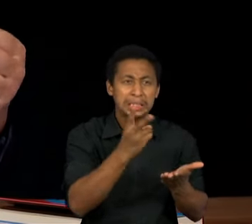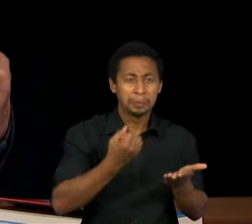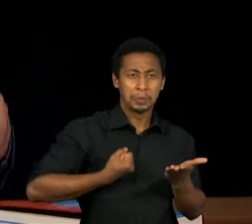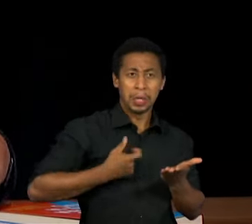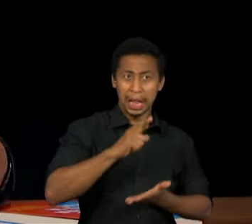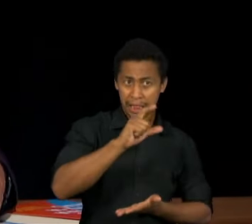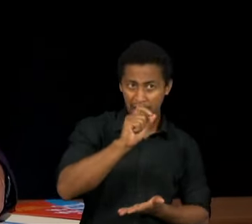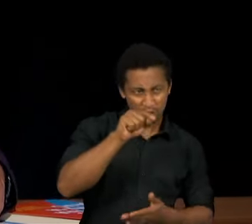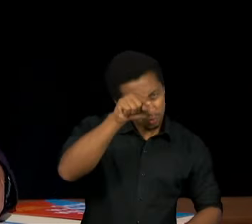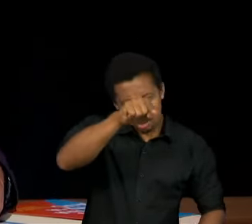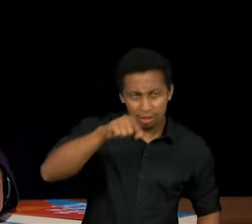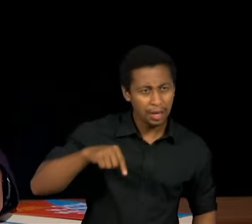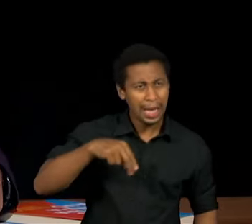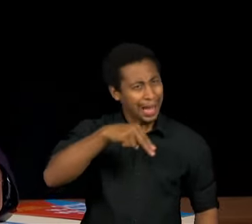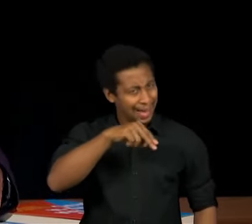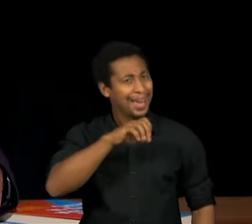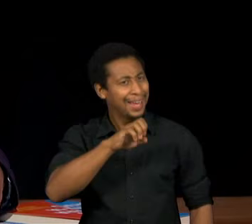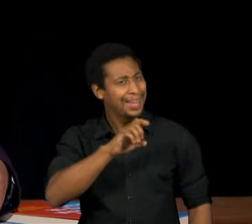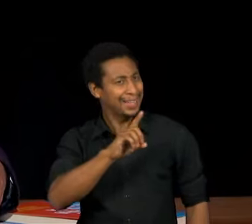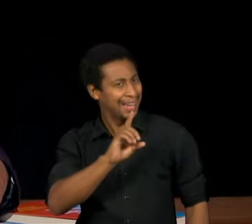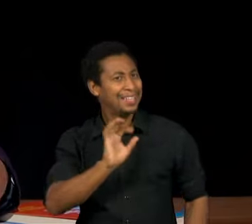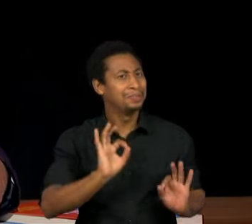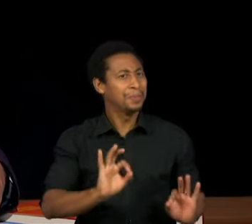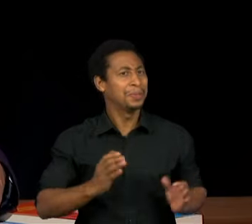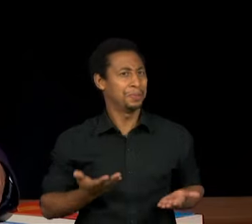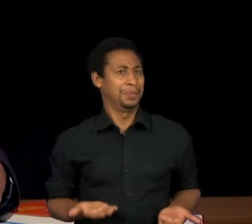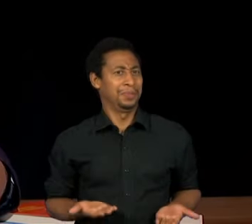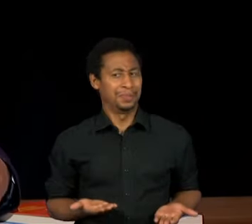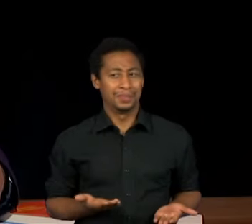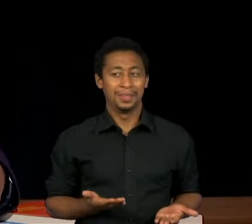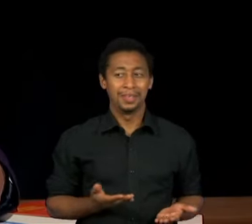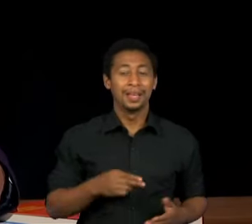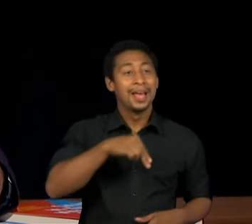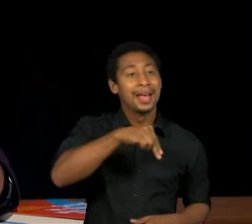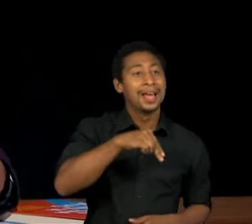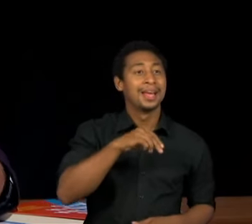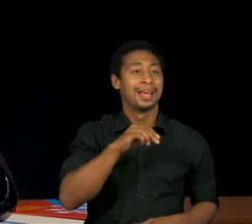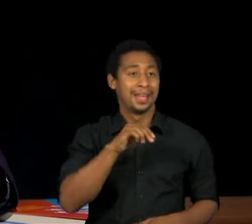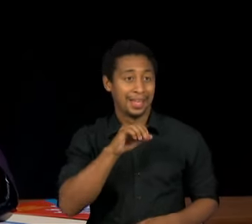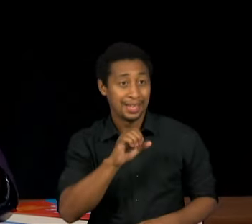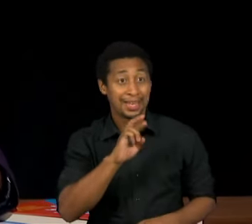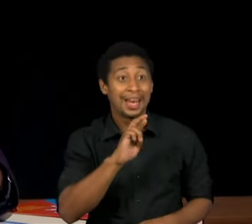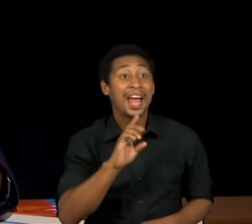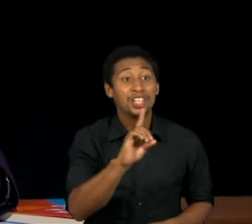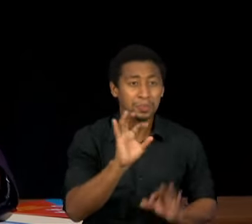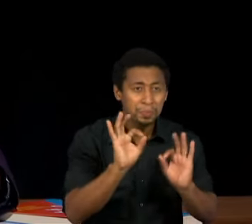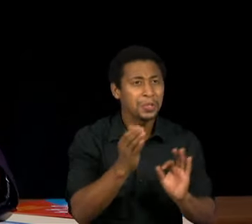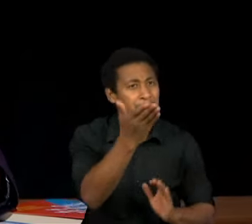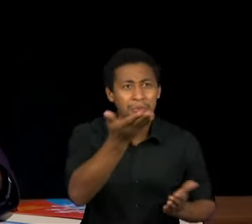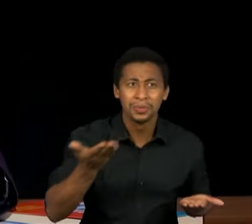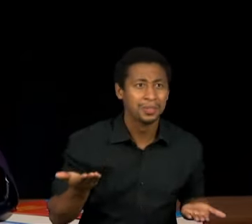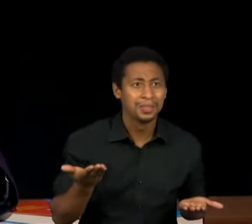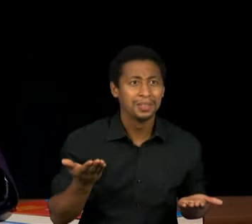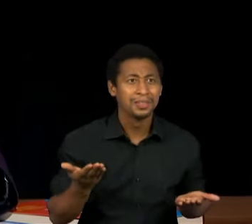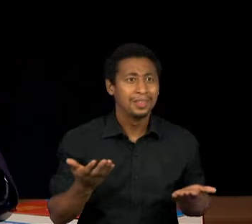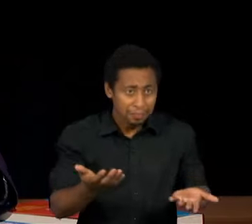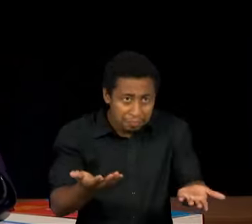de terça e essa disciplina de ser a primeira Luna de aprender xadrez